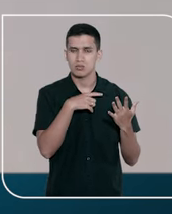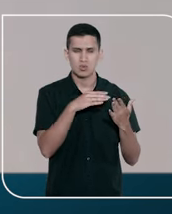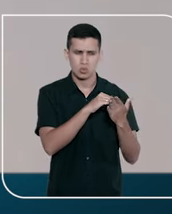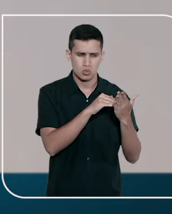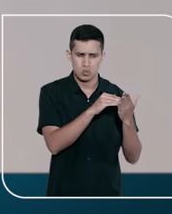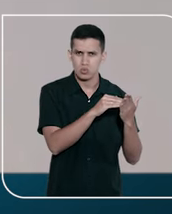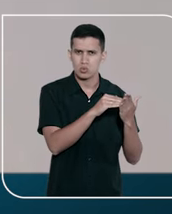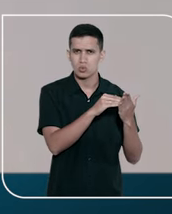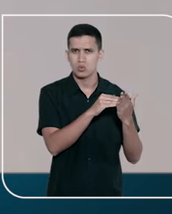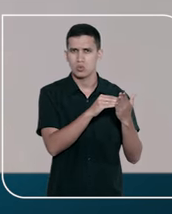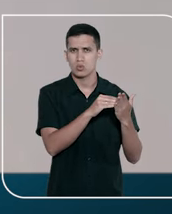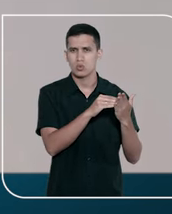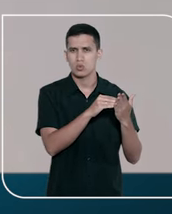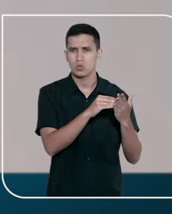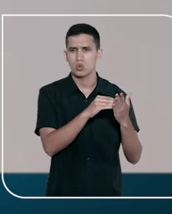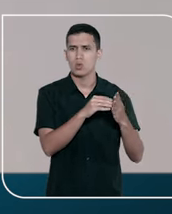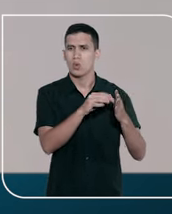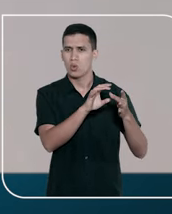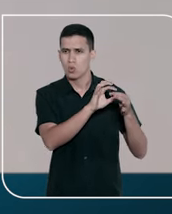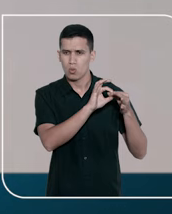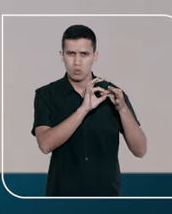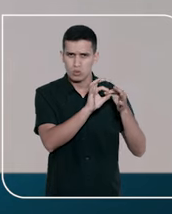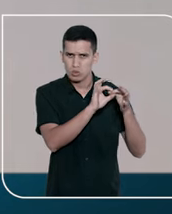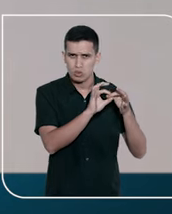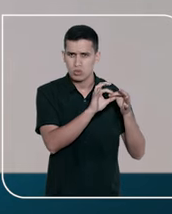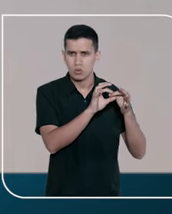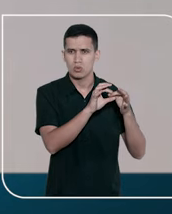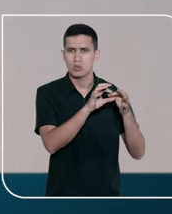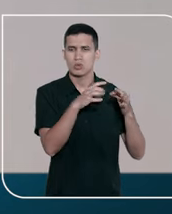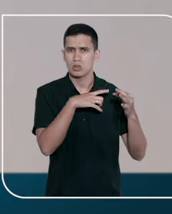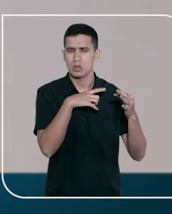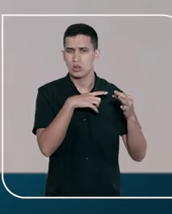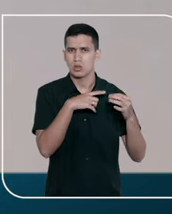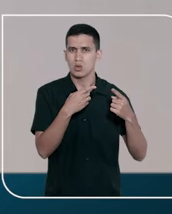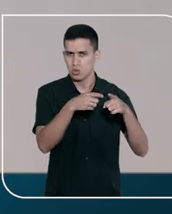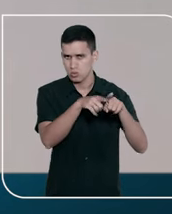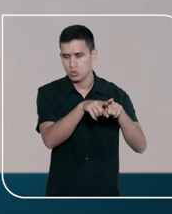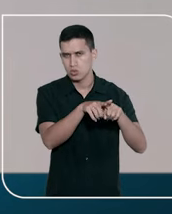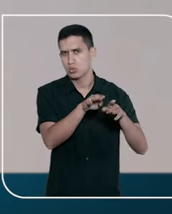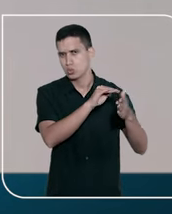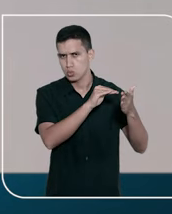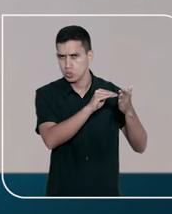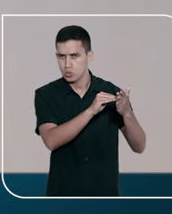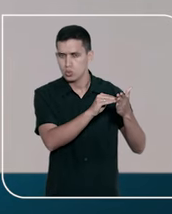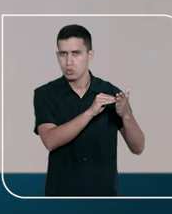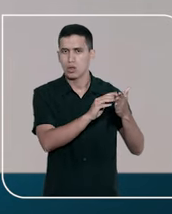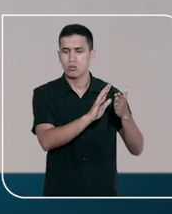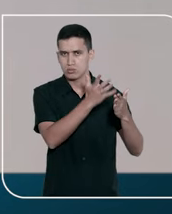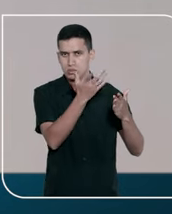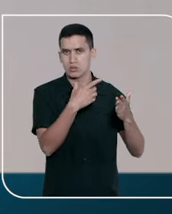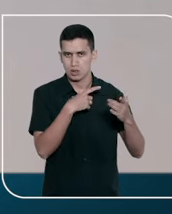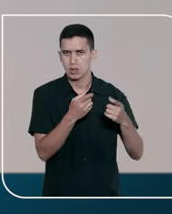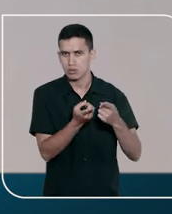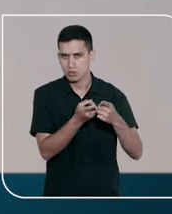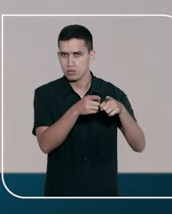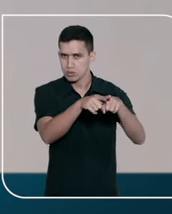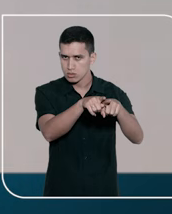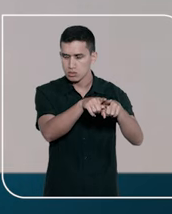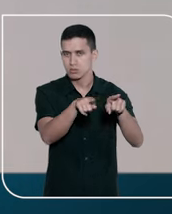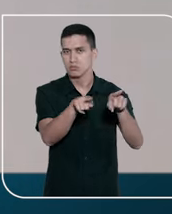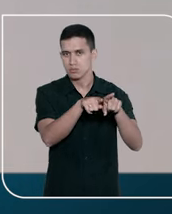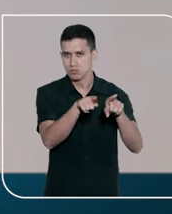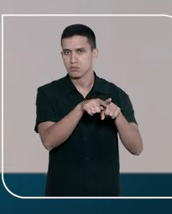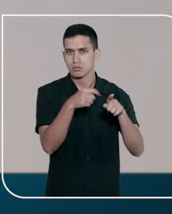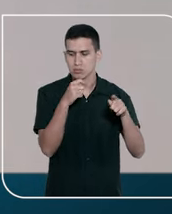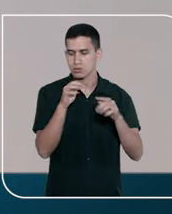Então, praticamente, para não dizer 100%, praticamente 100% dos casos houve composição, houve o devido